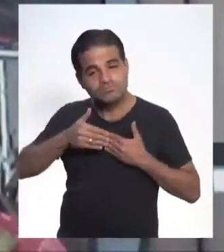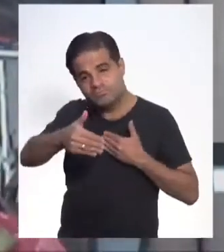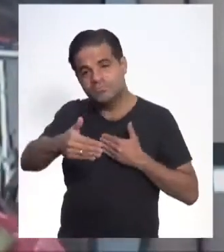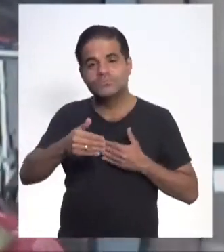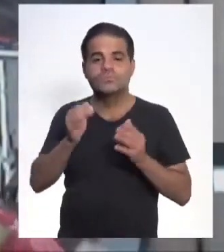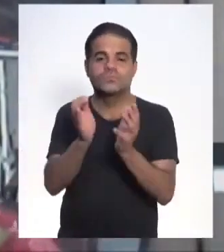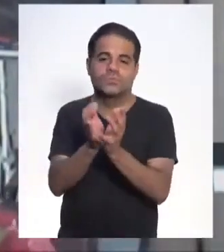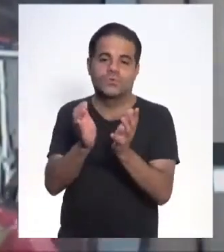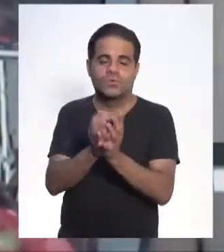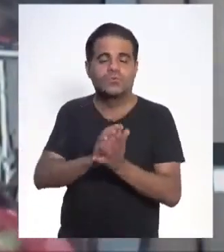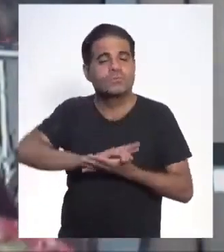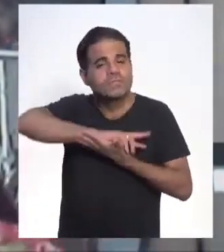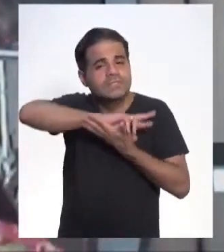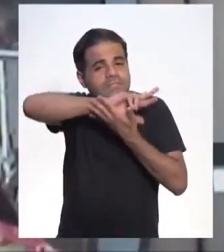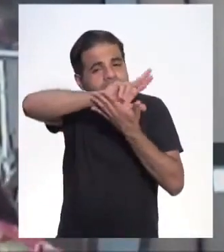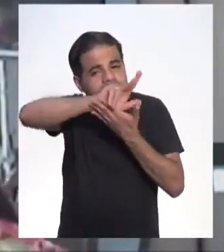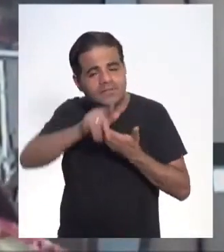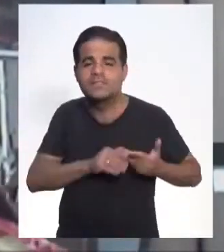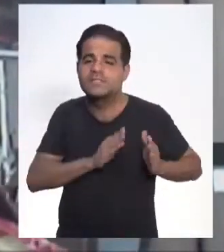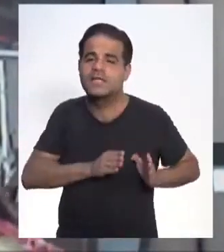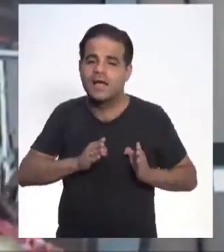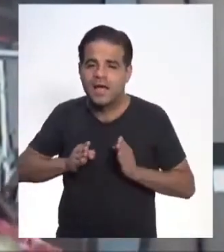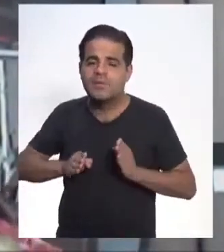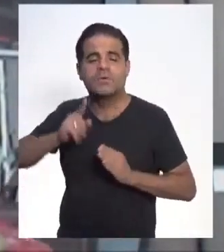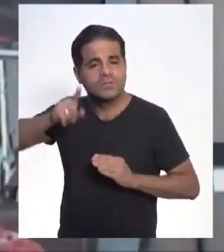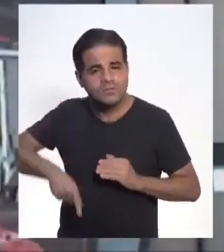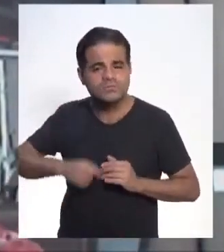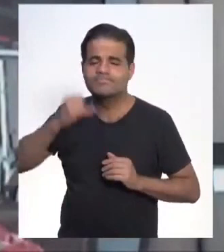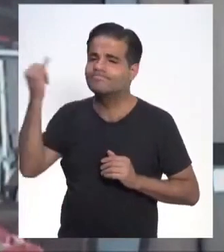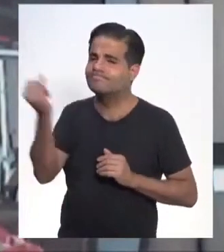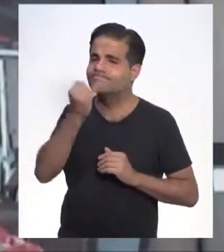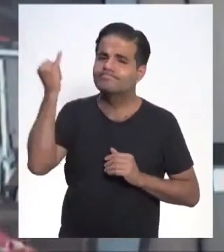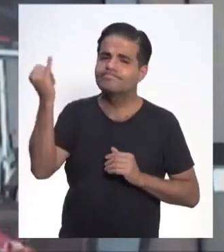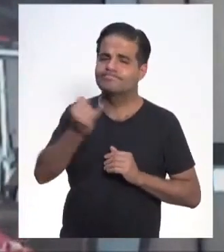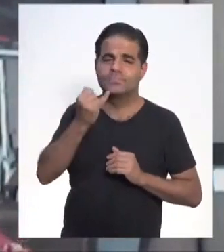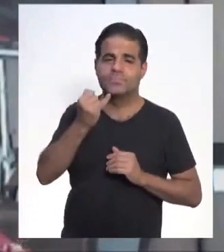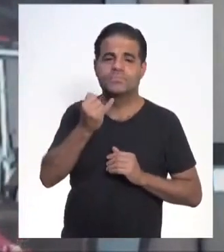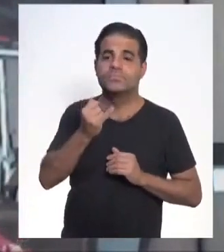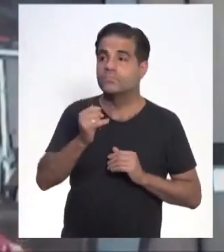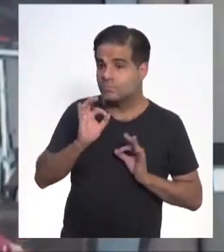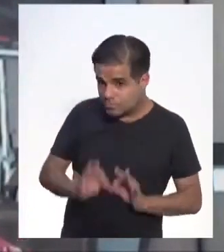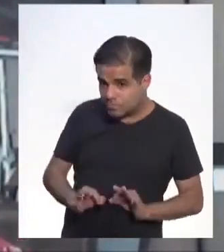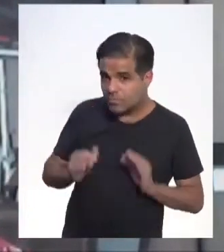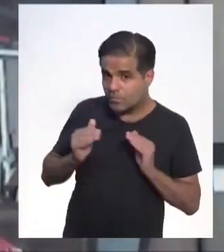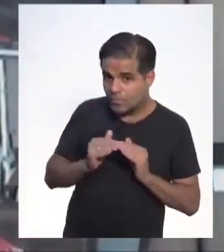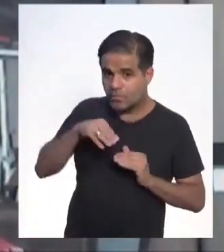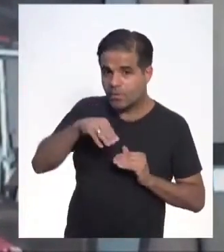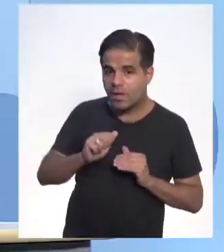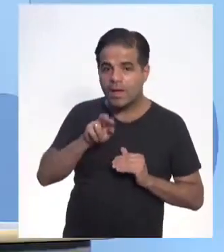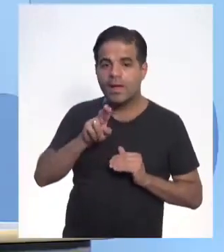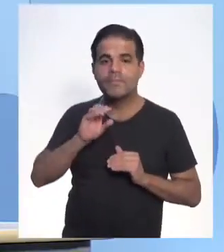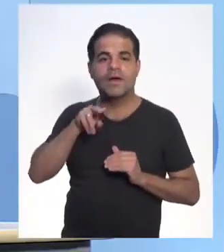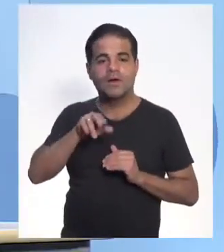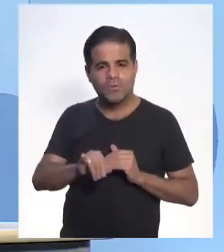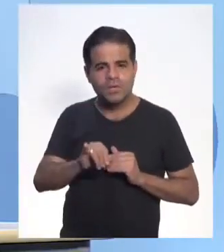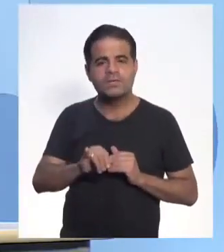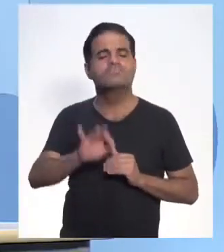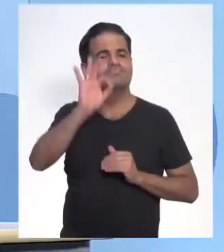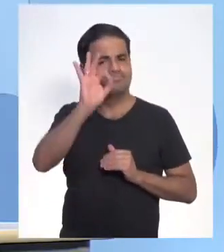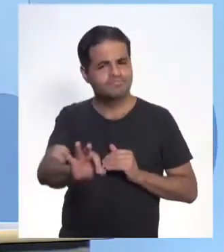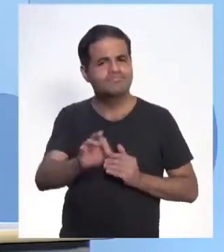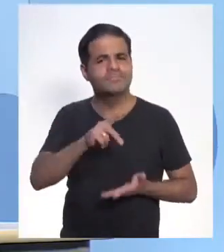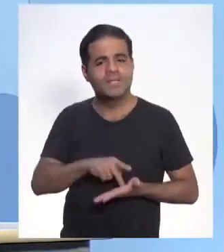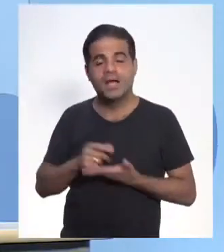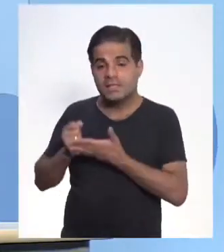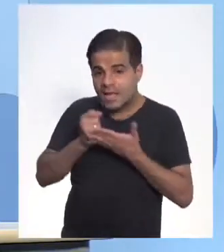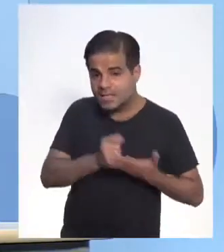povo, né, em diferentes épocas. Isso é muito importante, não é, Marconi? Com certeza. Aproveitando para trazer as